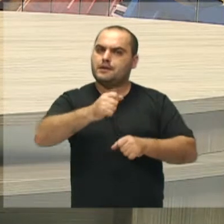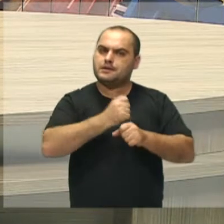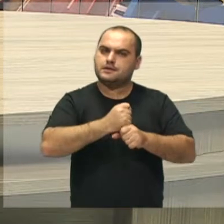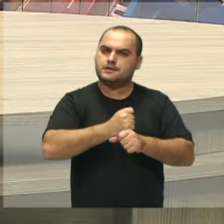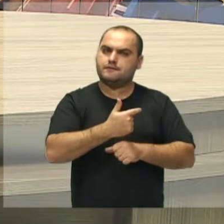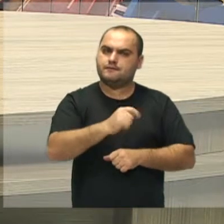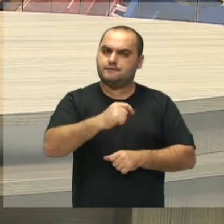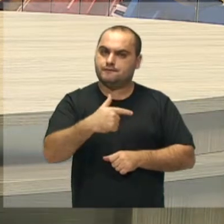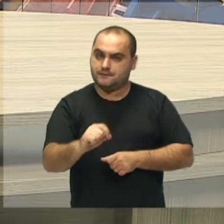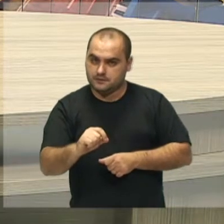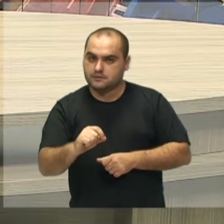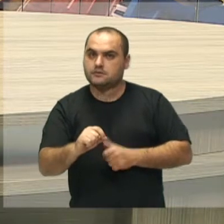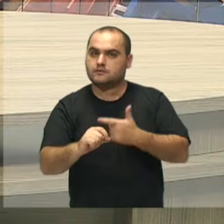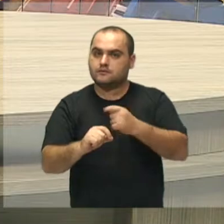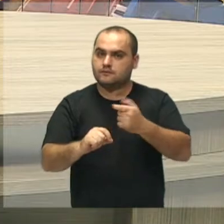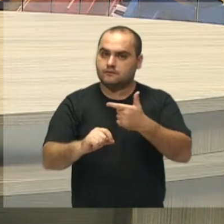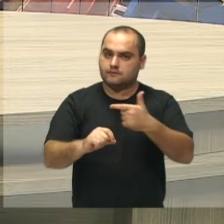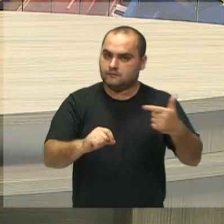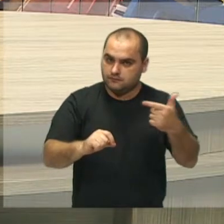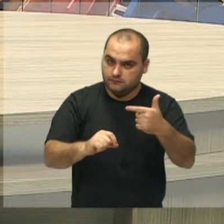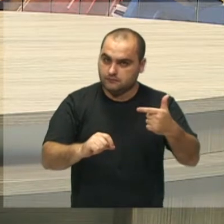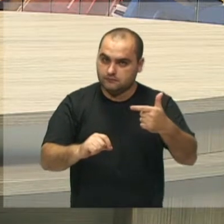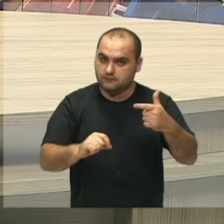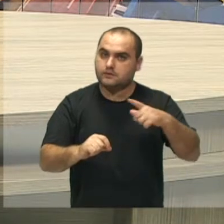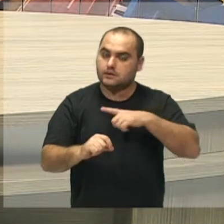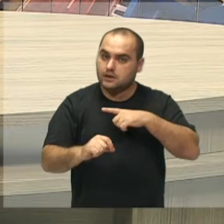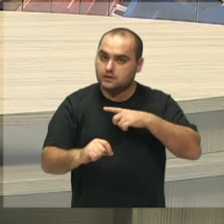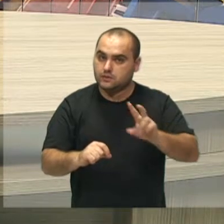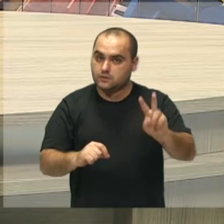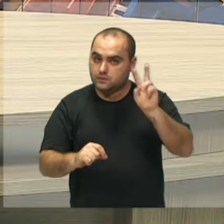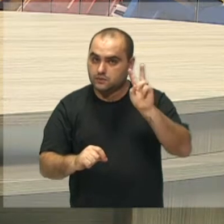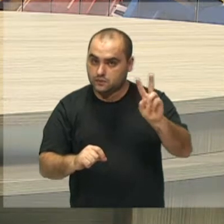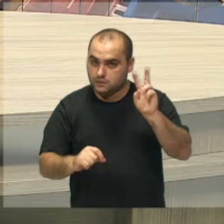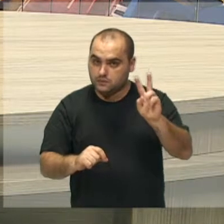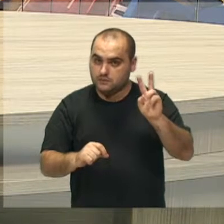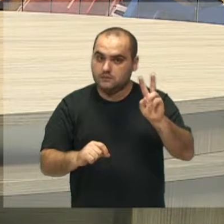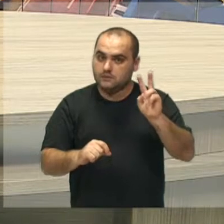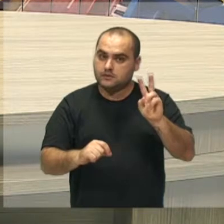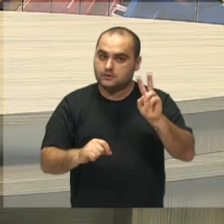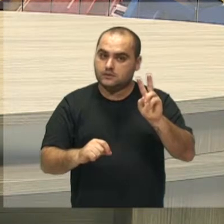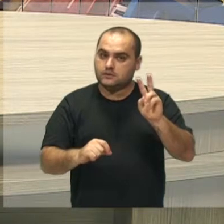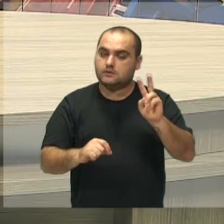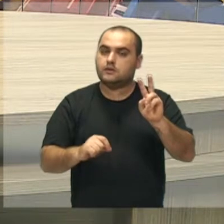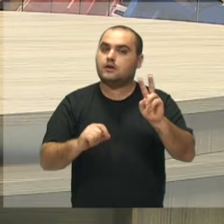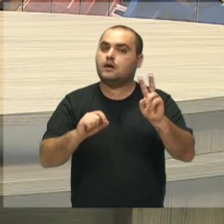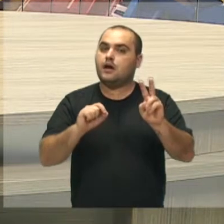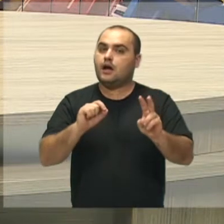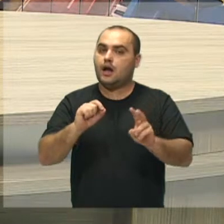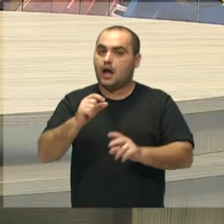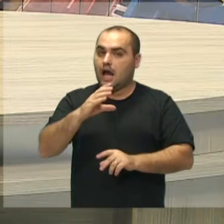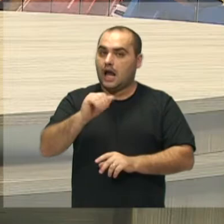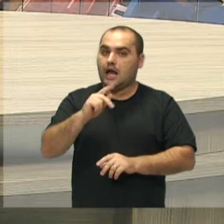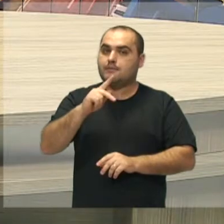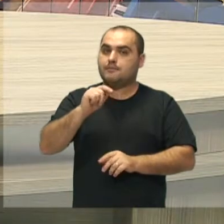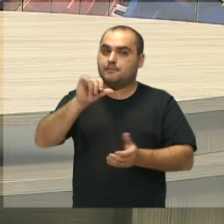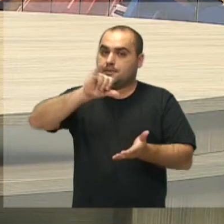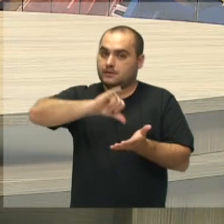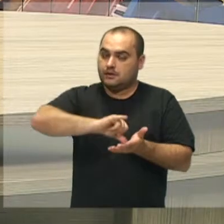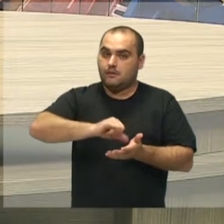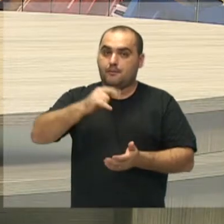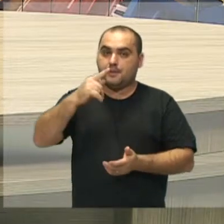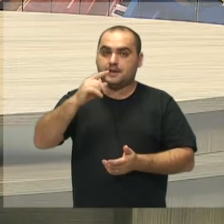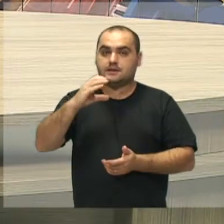e levando em consideração também que tem duas capitais com candidatos do PCdoB e do PSOL no segundo